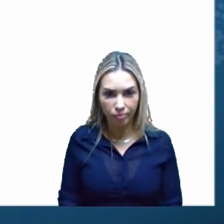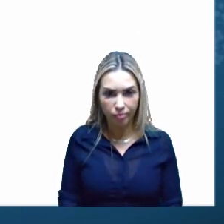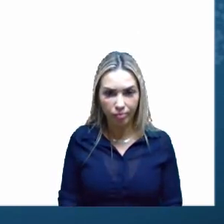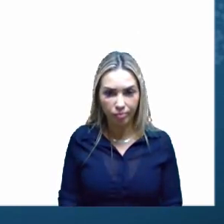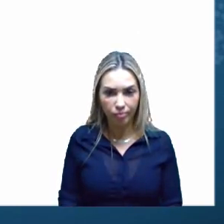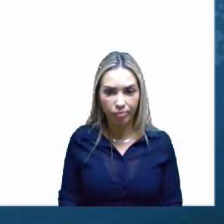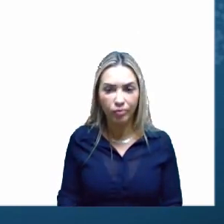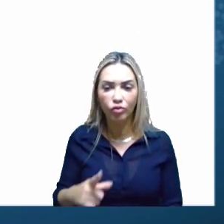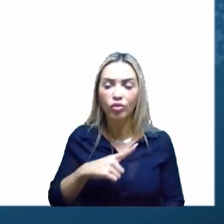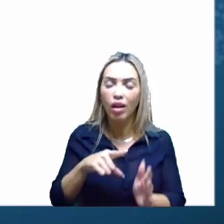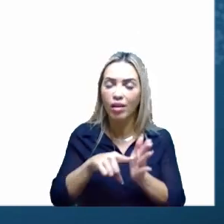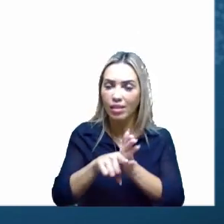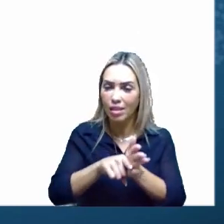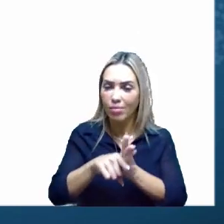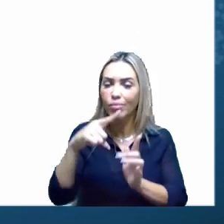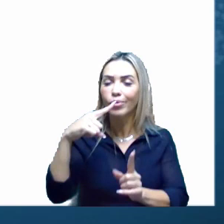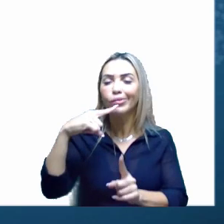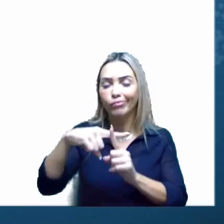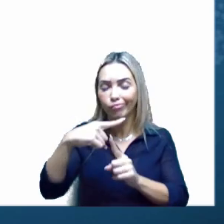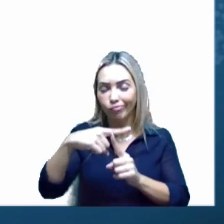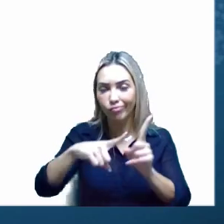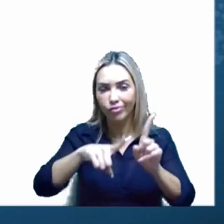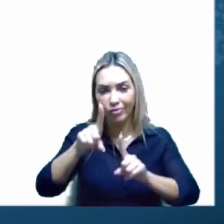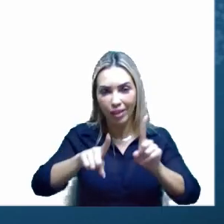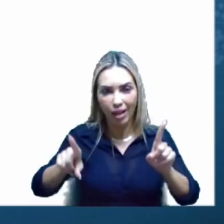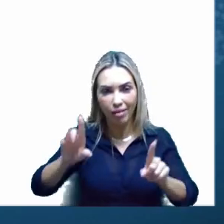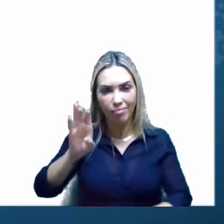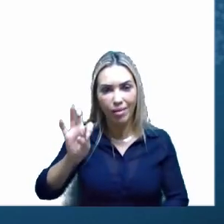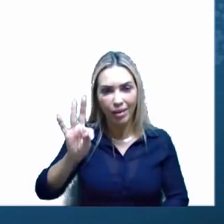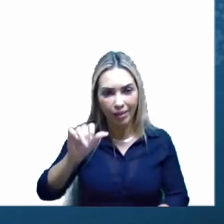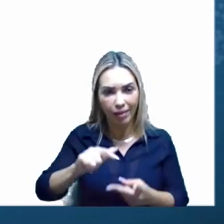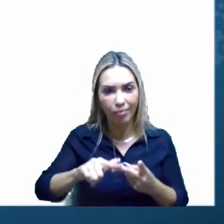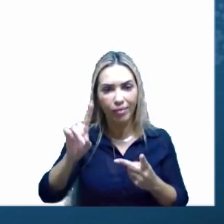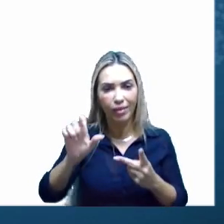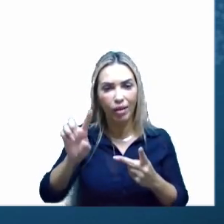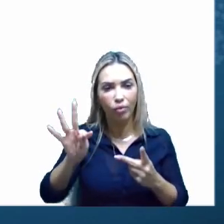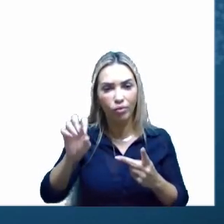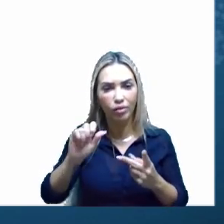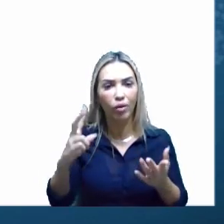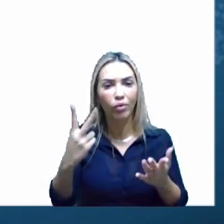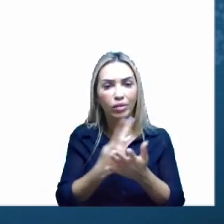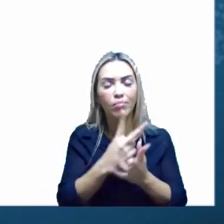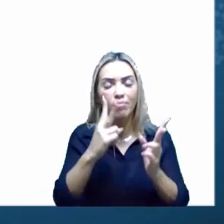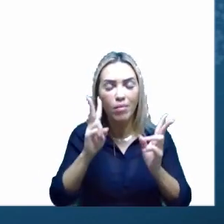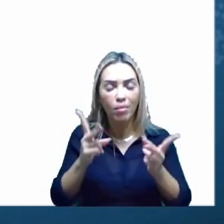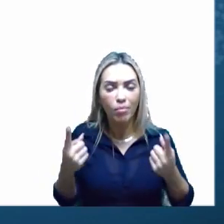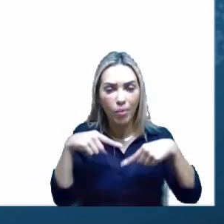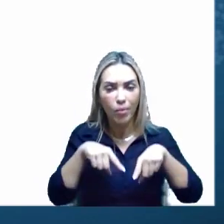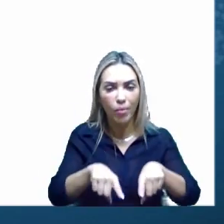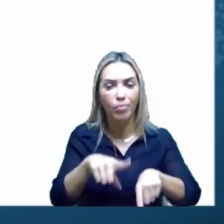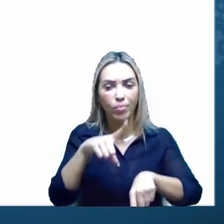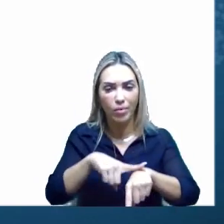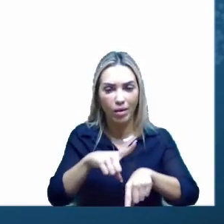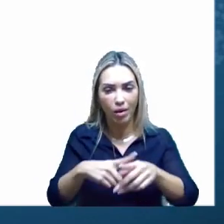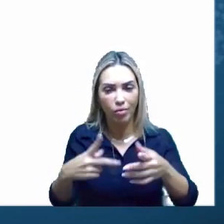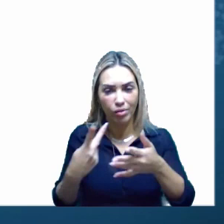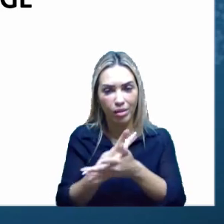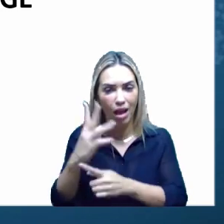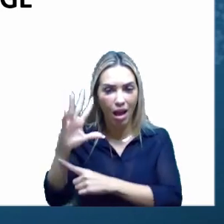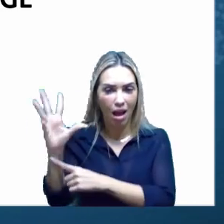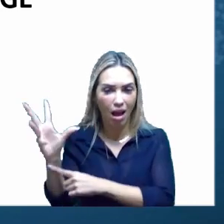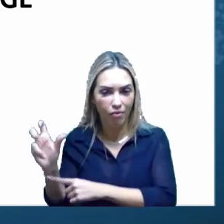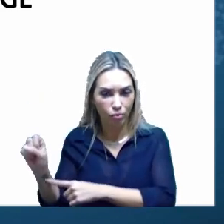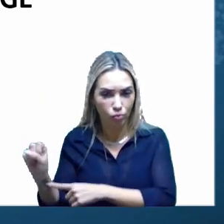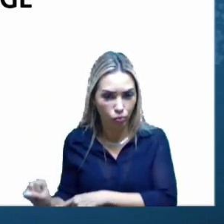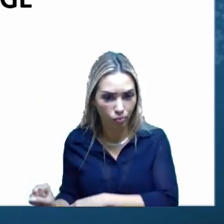um exame positivo, e as variantes beta e delta também aconteceram exatamente no mesmo momento que aconteceram na África do Sul,